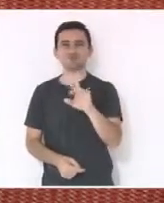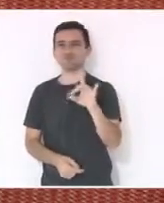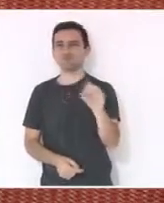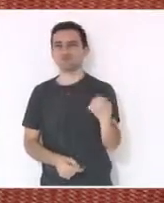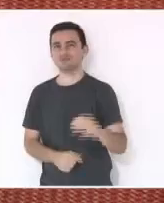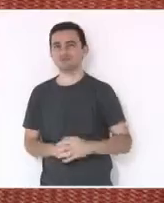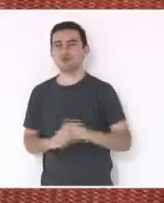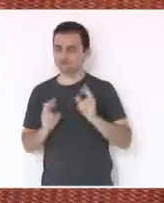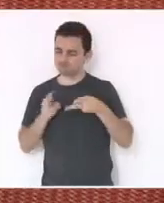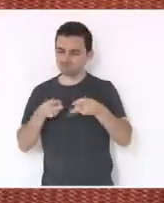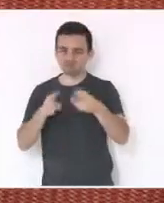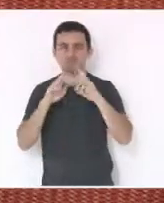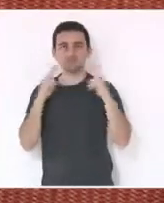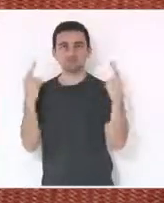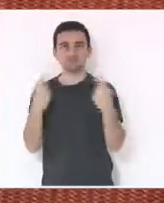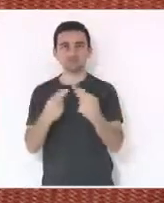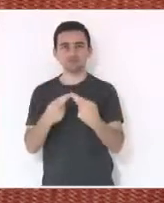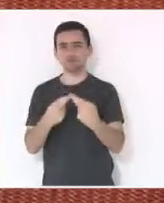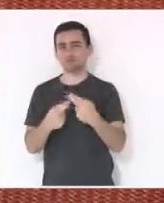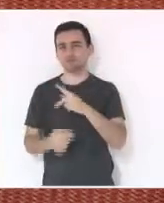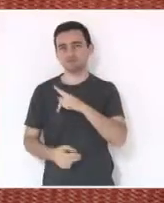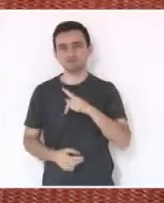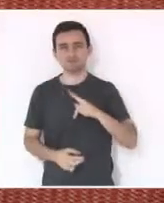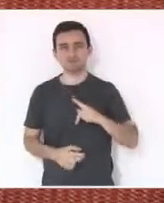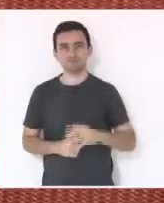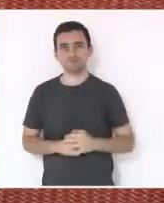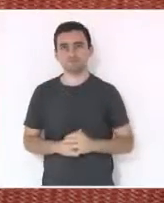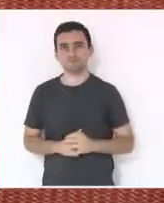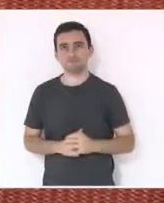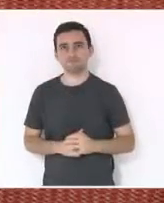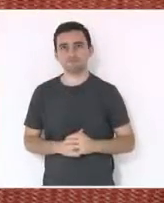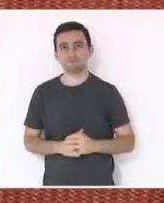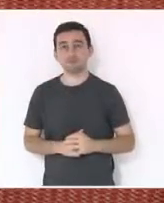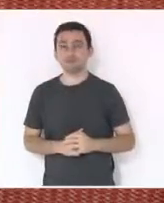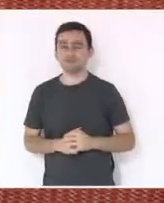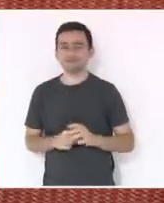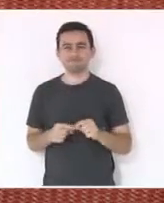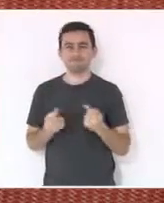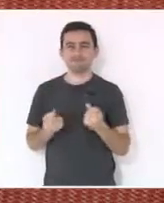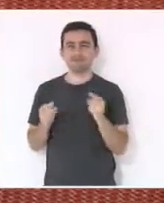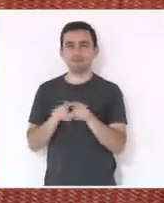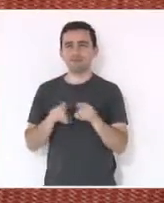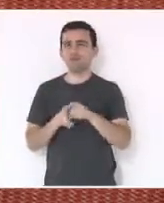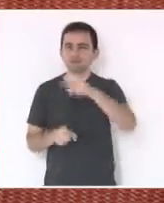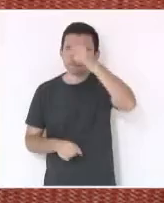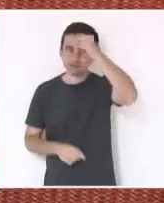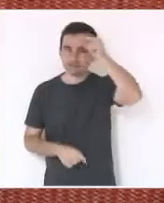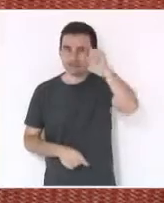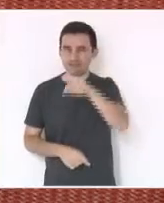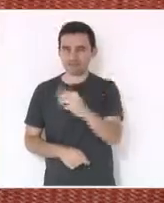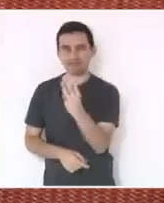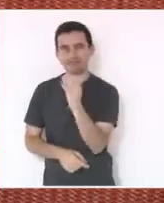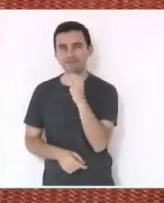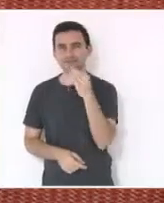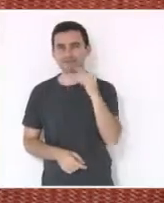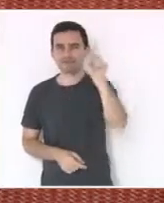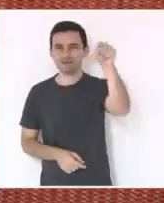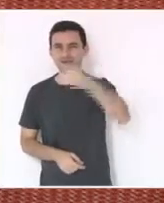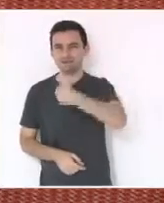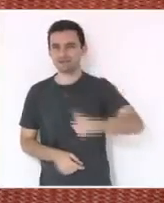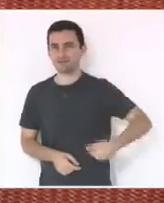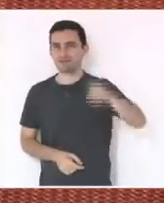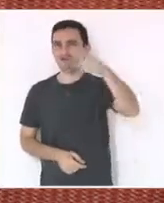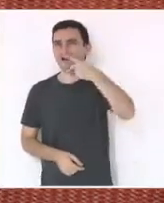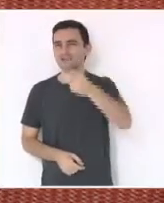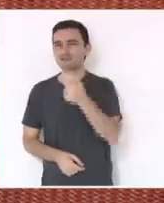audiência pública assim jogar dentro e depois outra coisa o prefeito vai levar 30 pedidos por um governador o governador dizendo que não